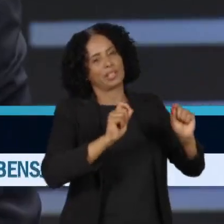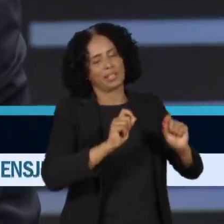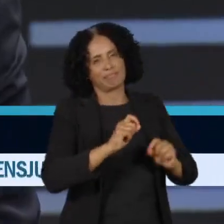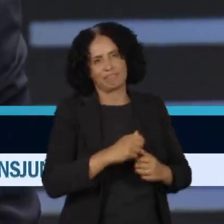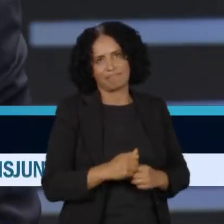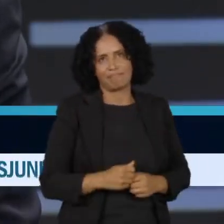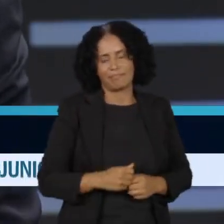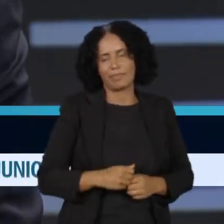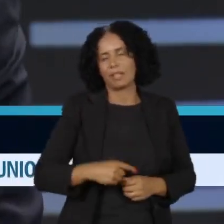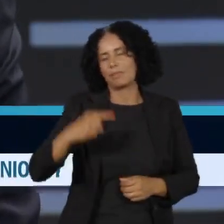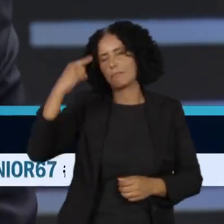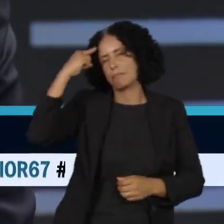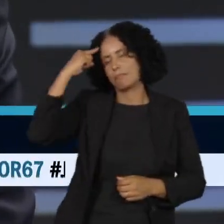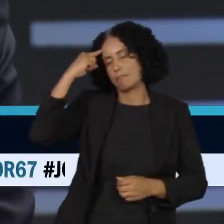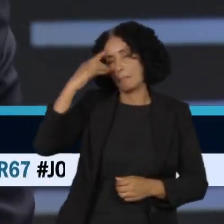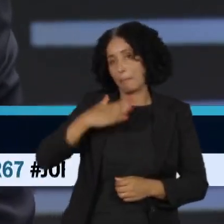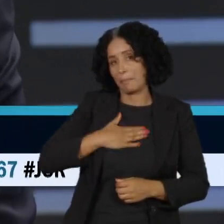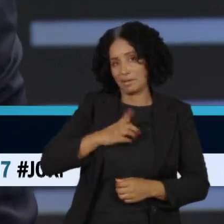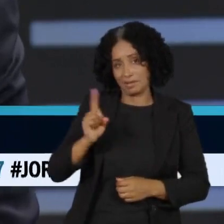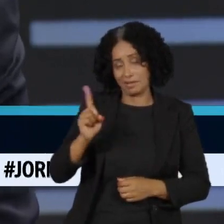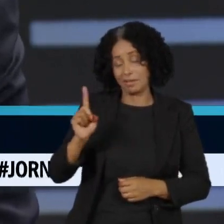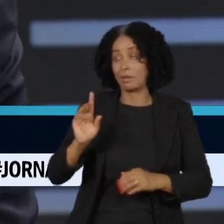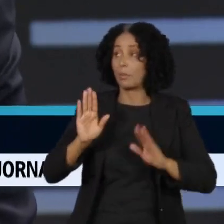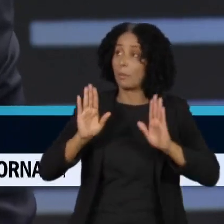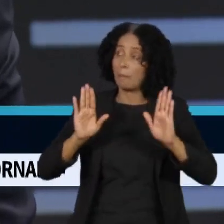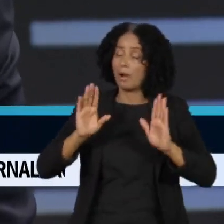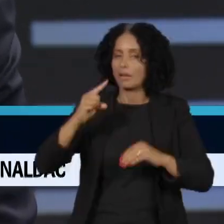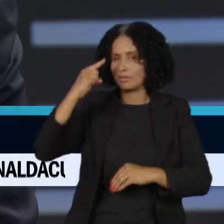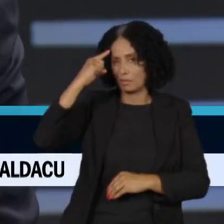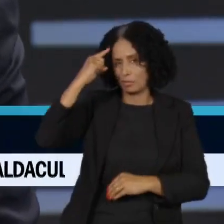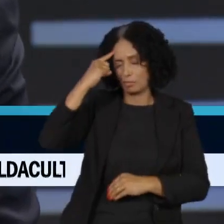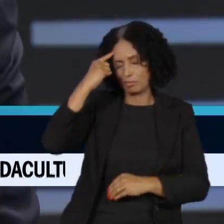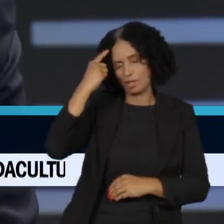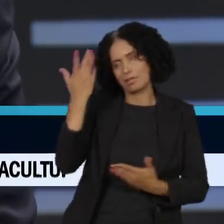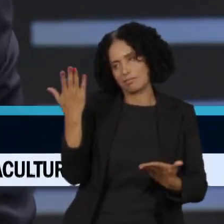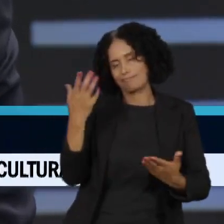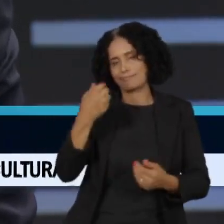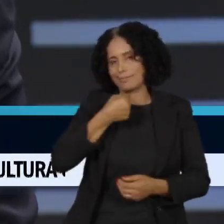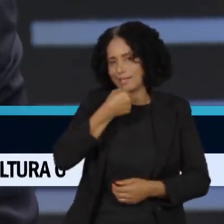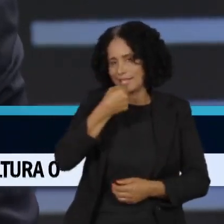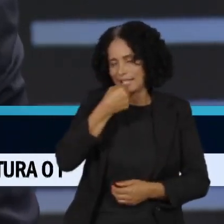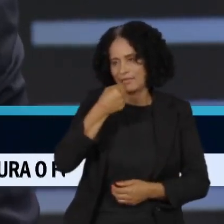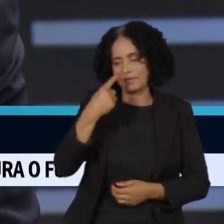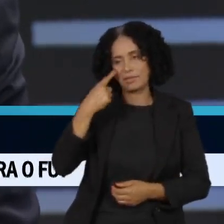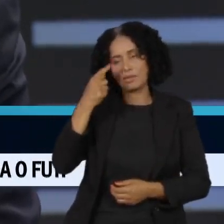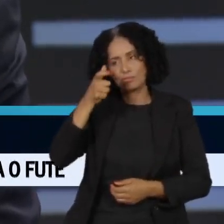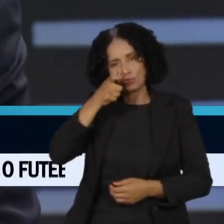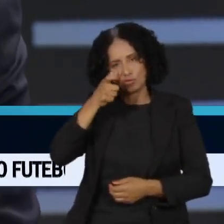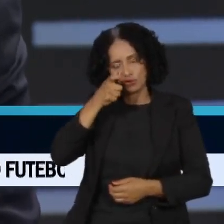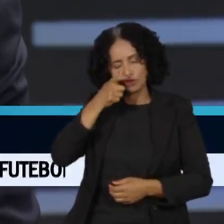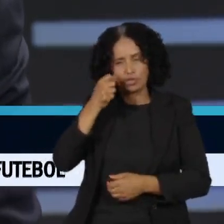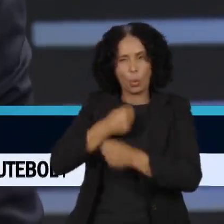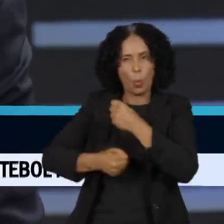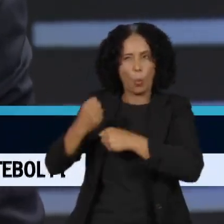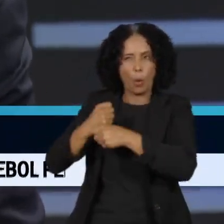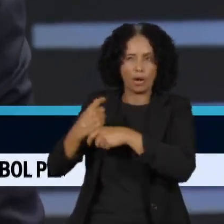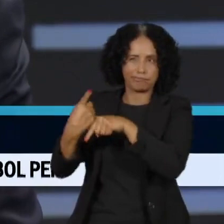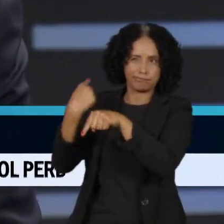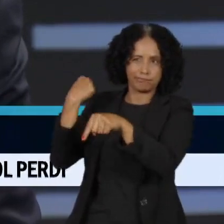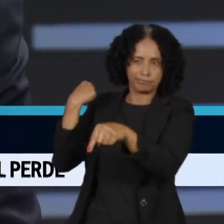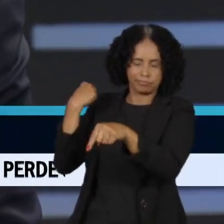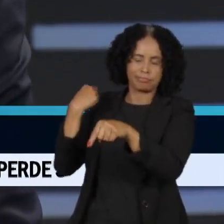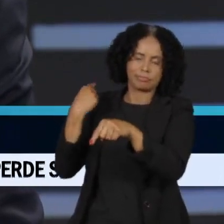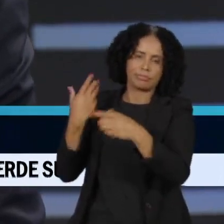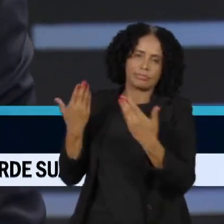uma memória minha, mas é uma memória roubada, mas muito interessante, de uma entrevista que o Robert Redford deu há muitos anos sobre um fato que ele